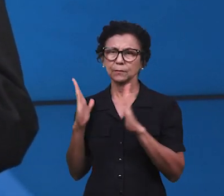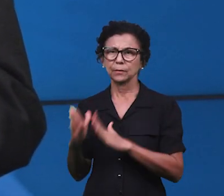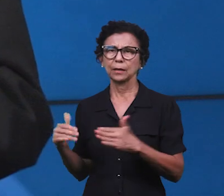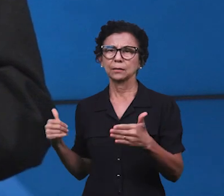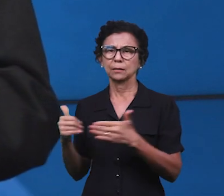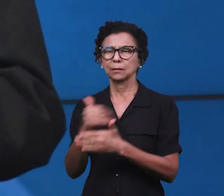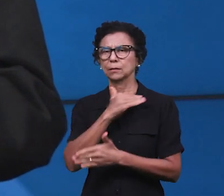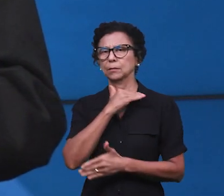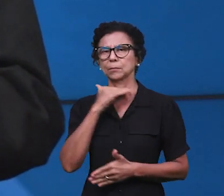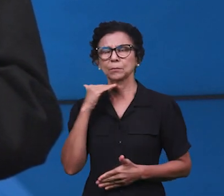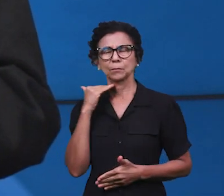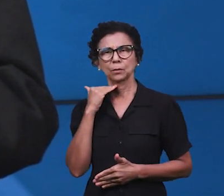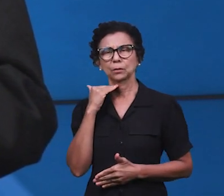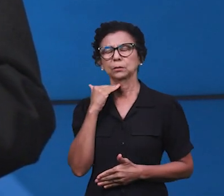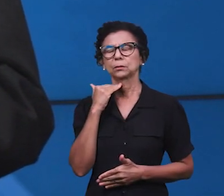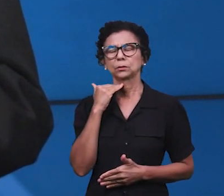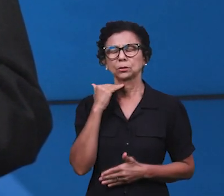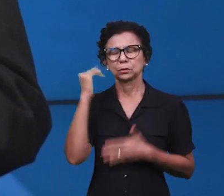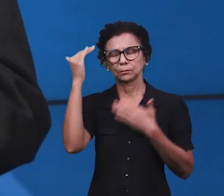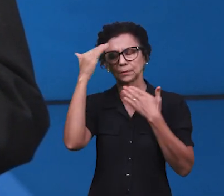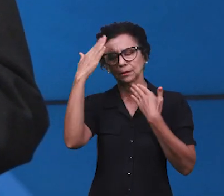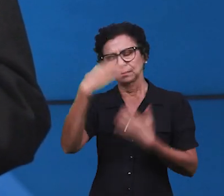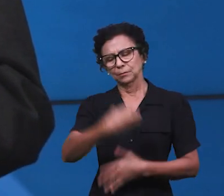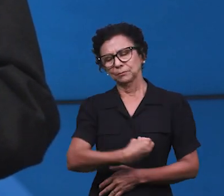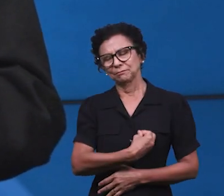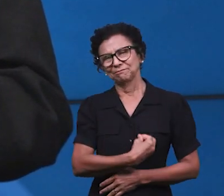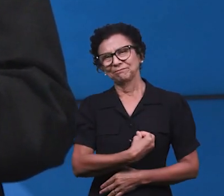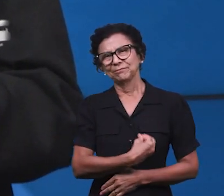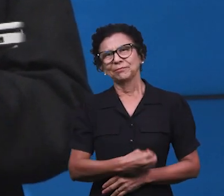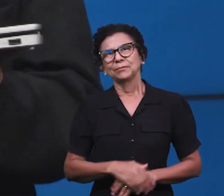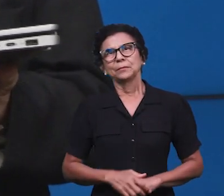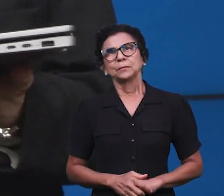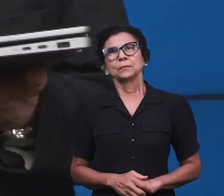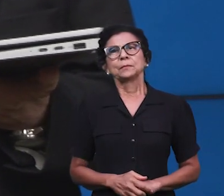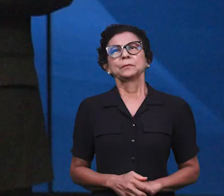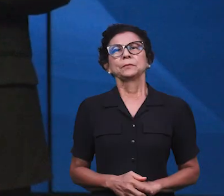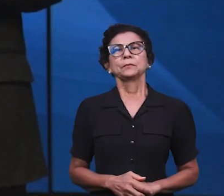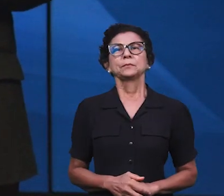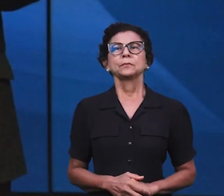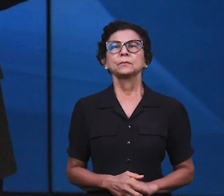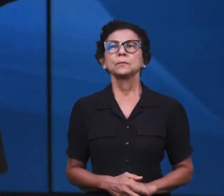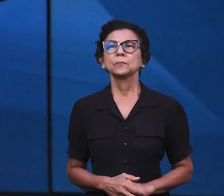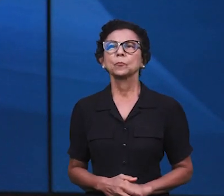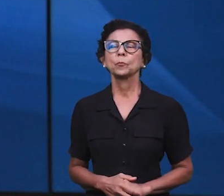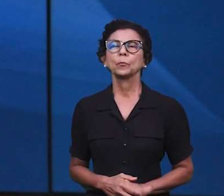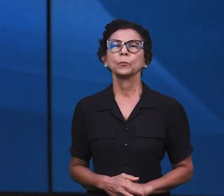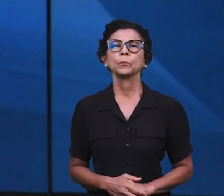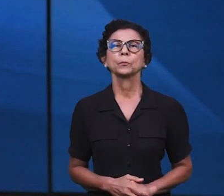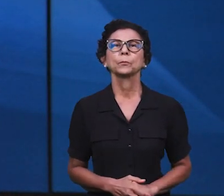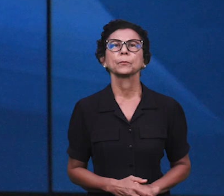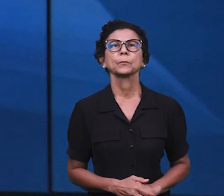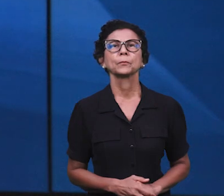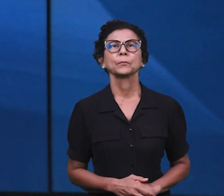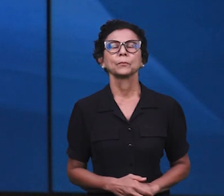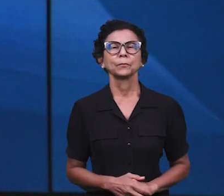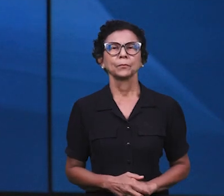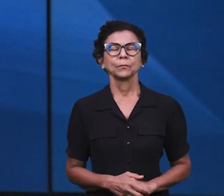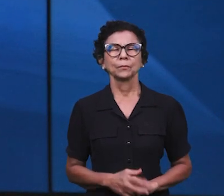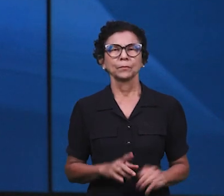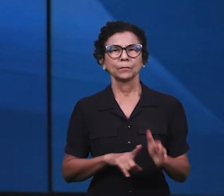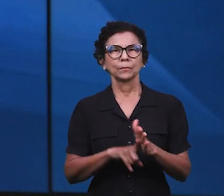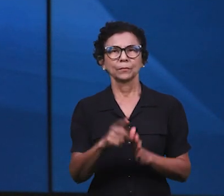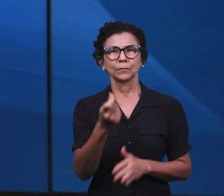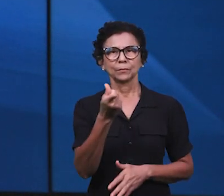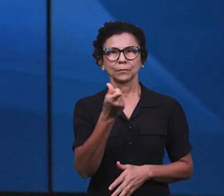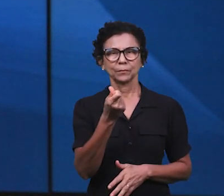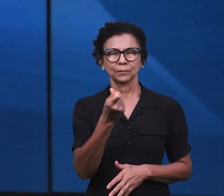Muito bem, obrigado pela sua participação, Paulo Márcio. Glória a Jesus. Então, irmãos, vamos agora para a sexta pergunta, né?